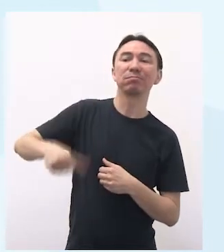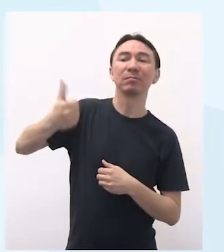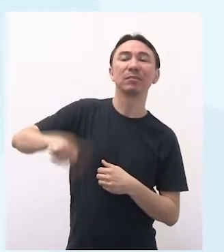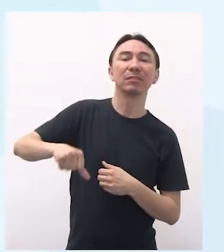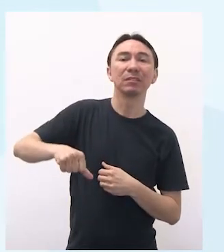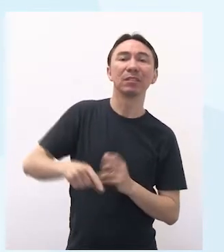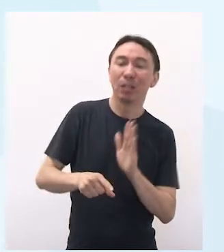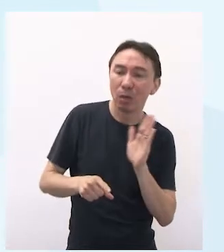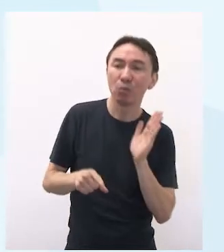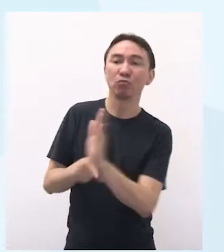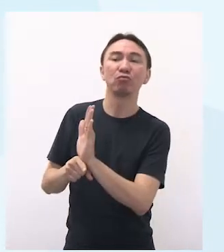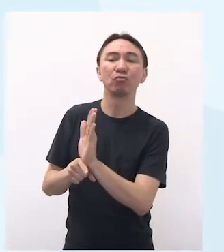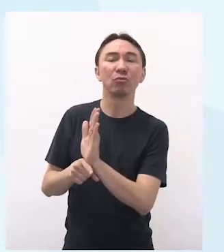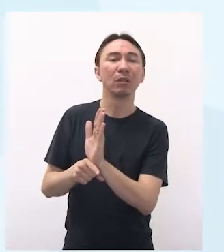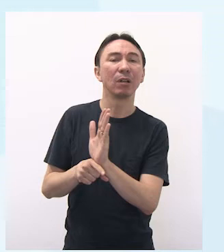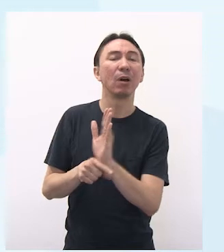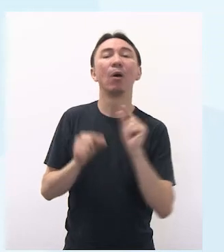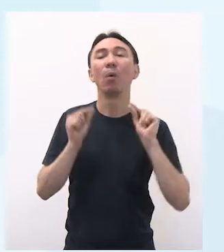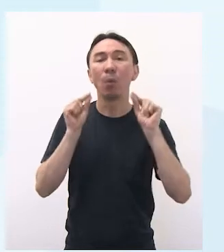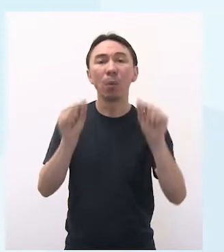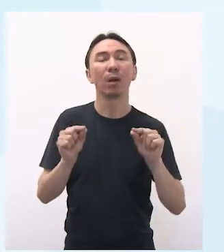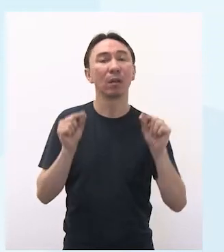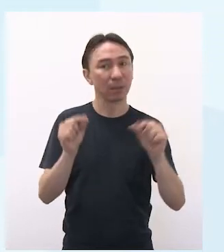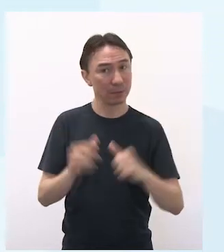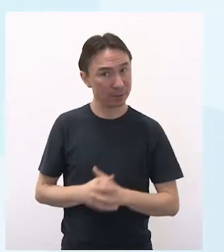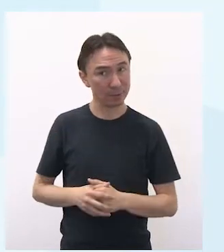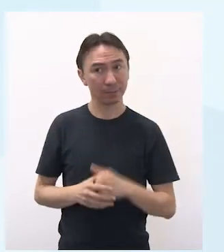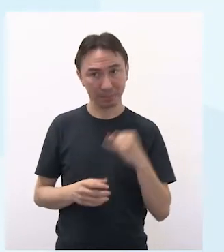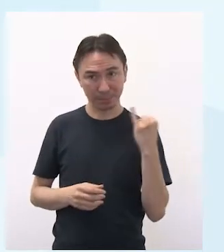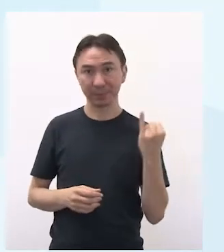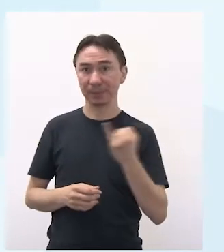nossa análise? O próximo.